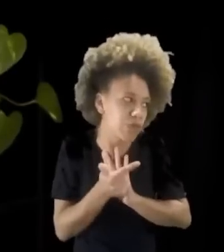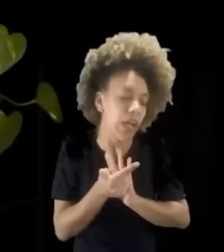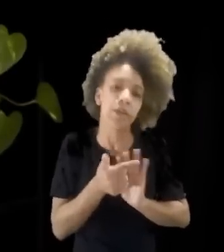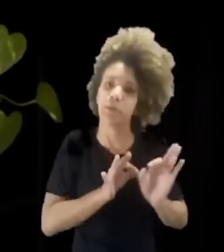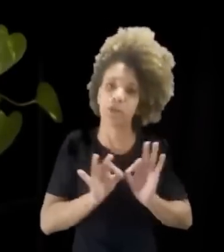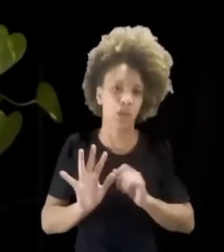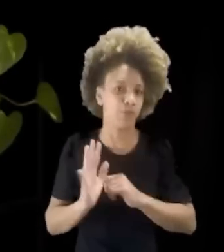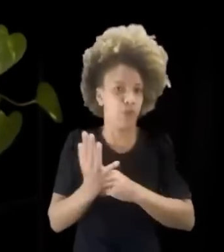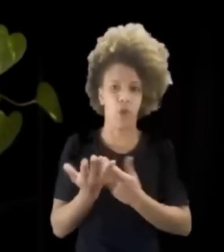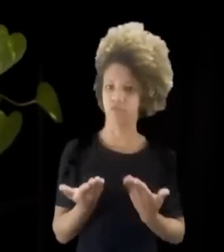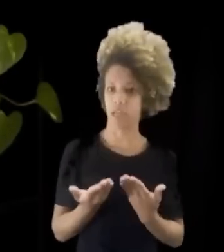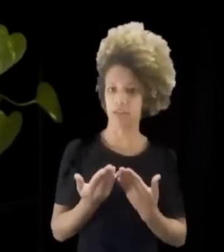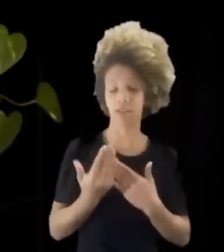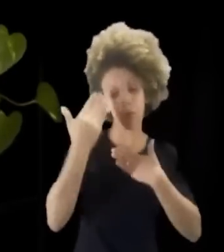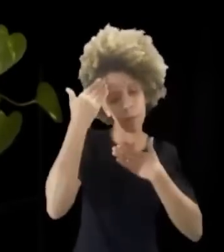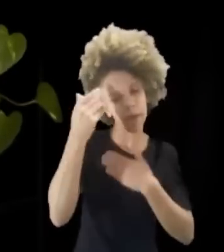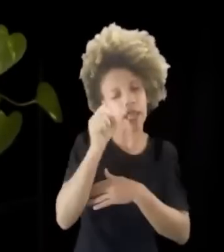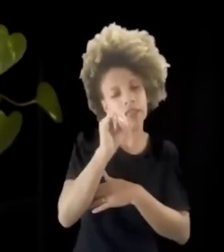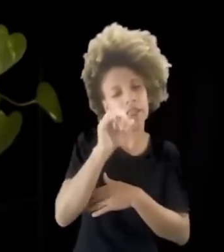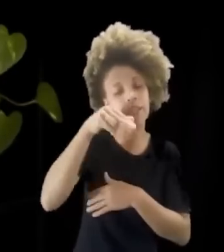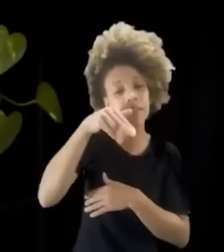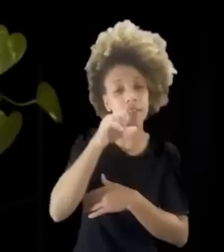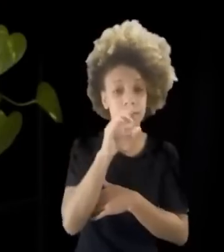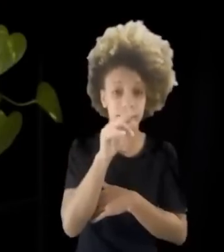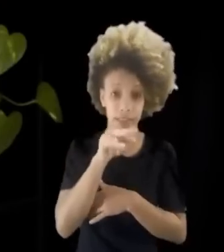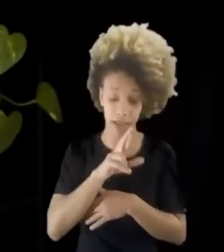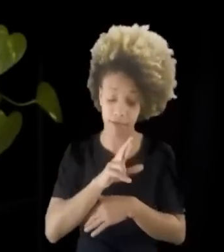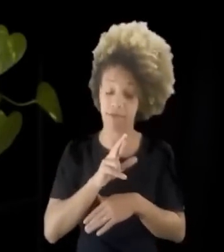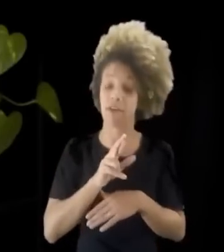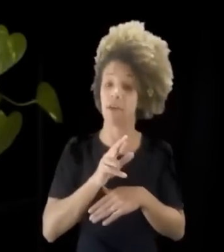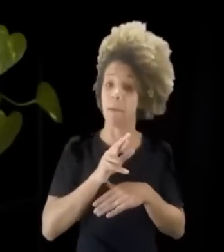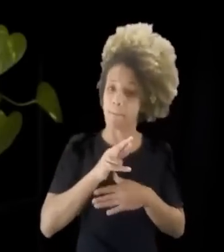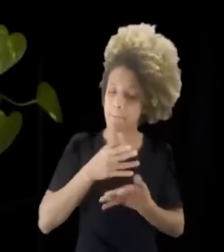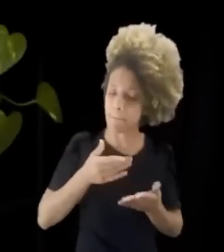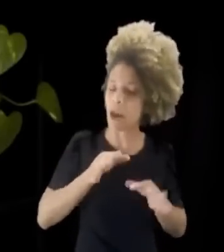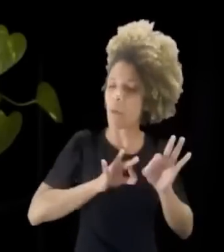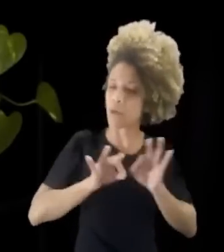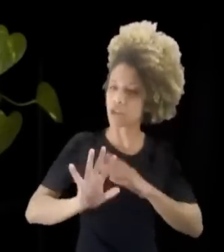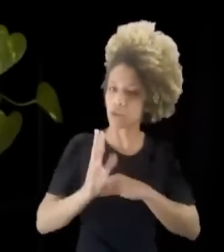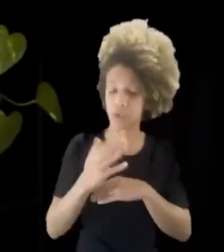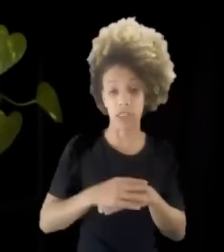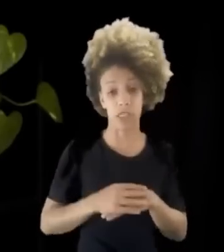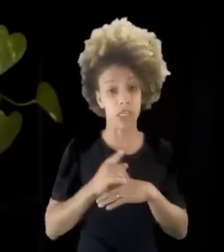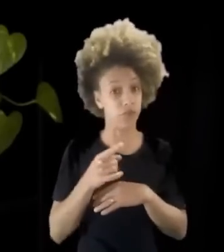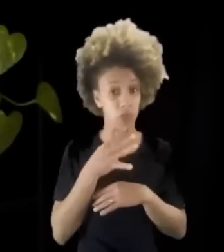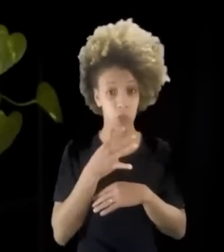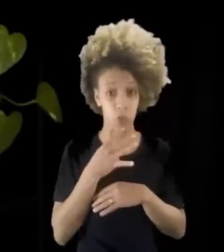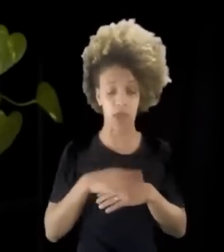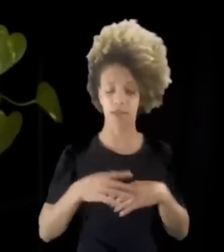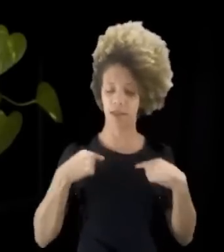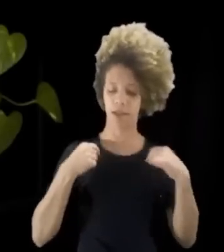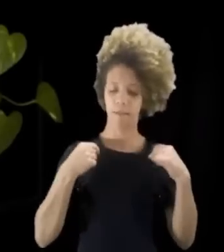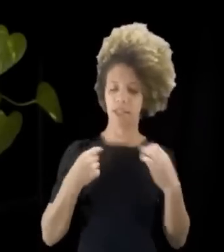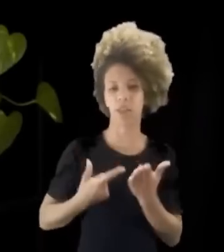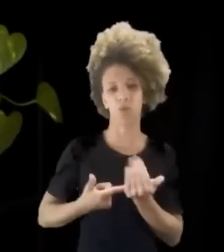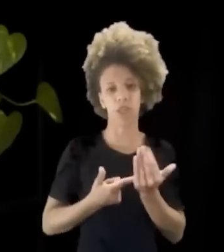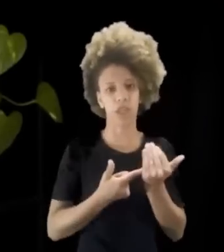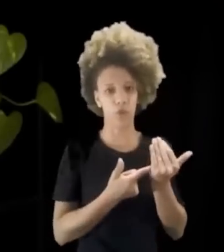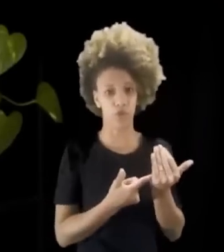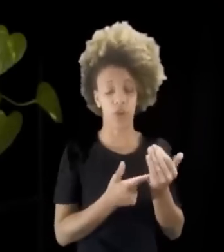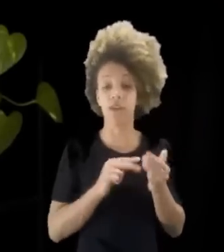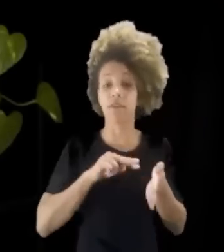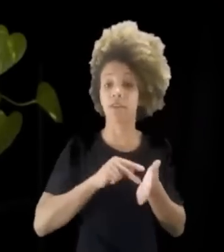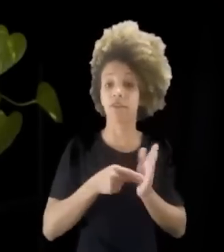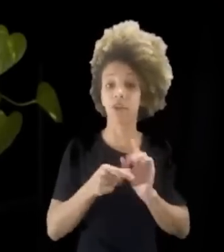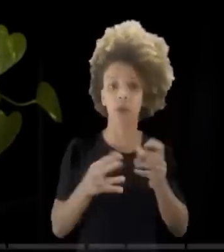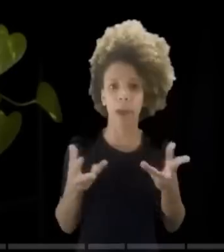então Obrigado inside fazer esse canal andar aí Sai daí para quem não conhece está chegando agora é camiseta com tecnologia ou